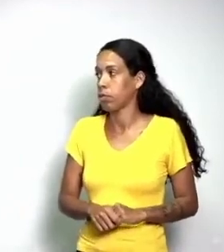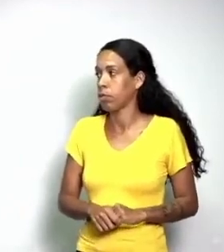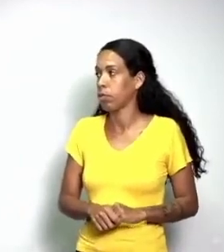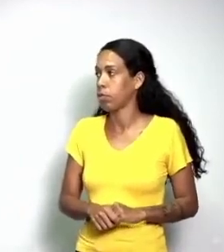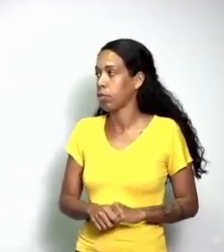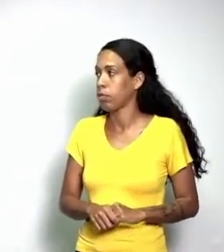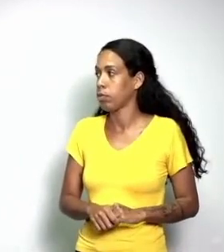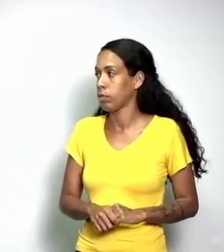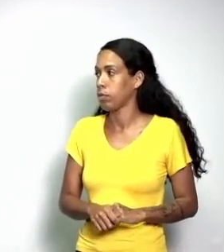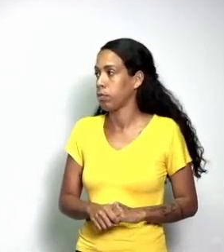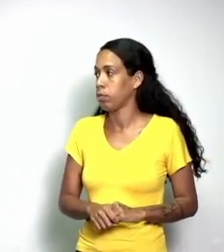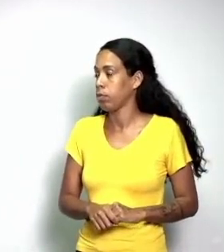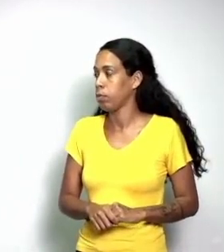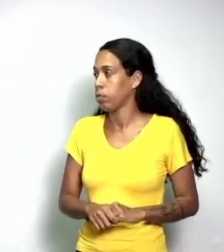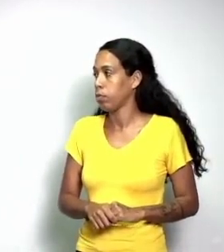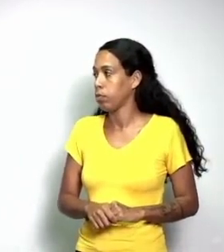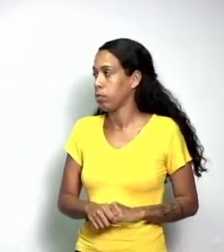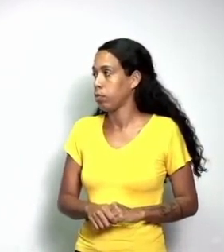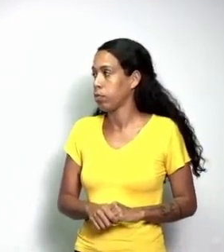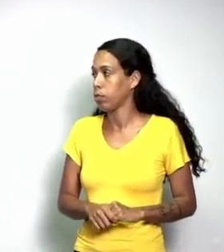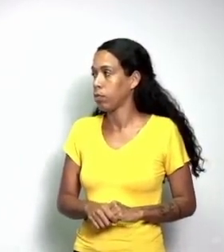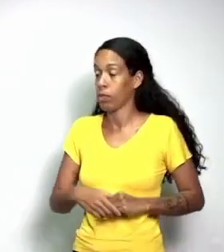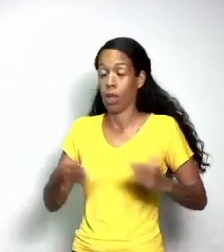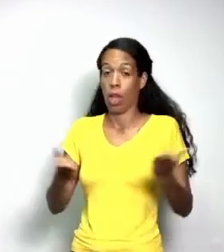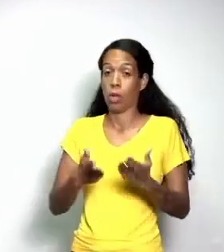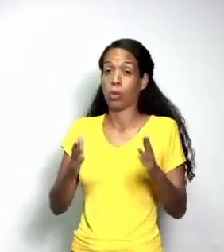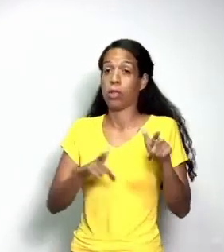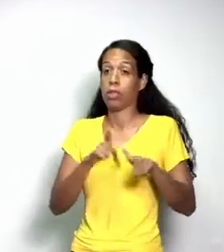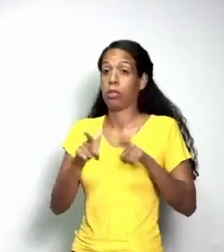Aí, nesse caso, a gente está trabalhando com